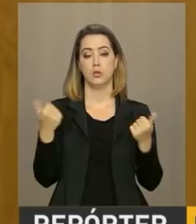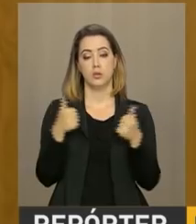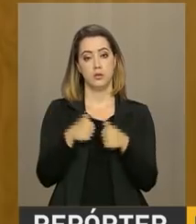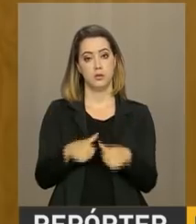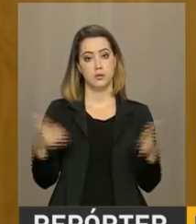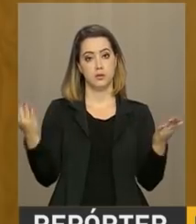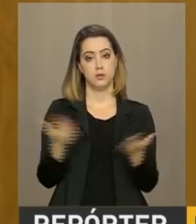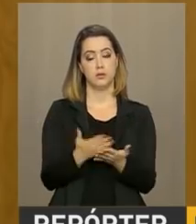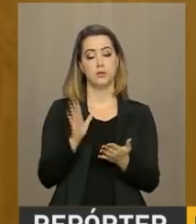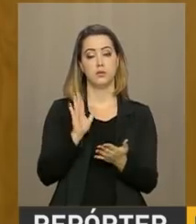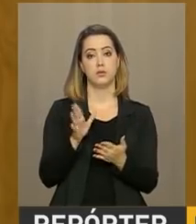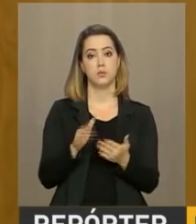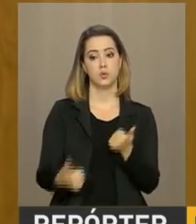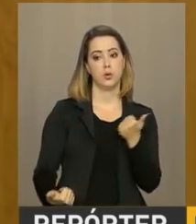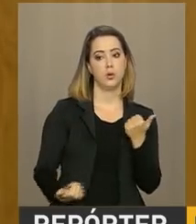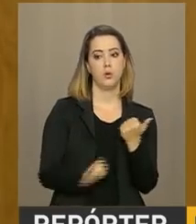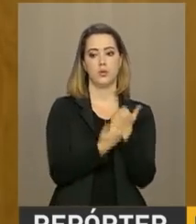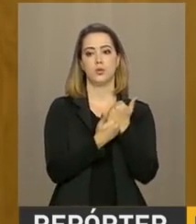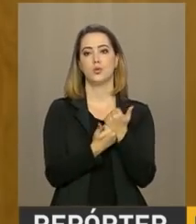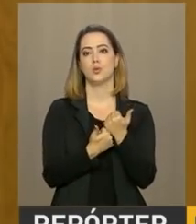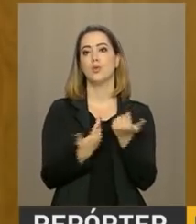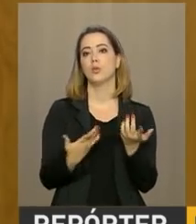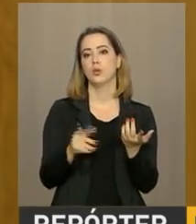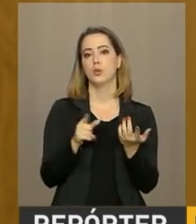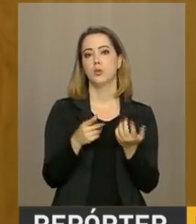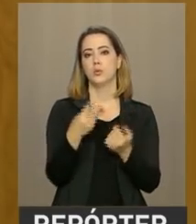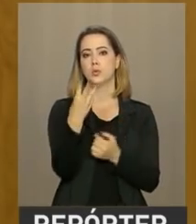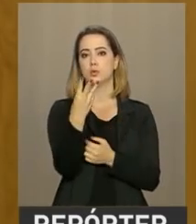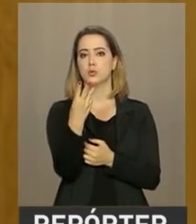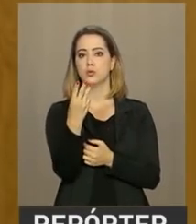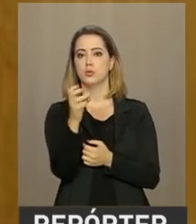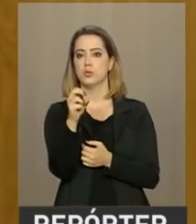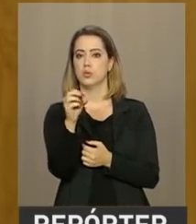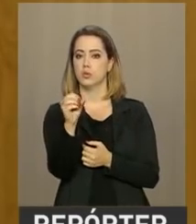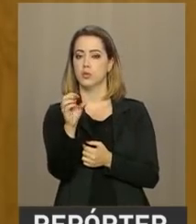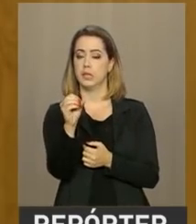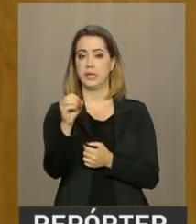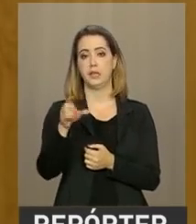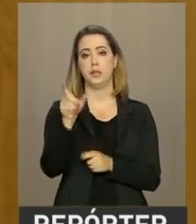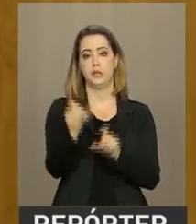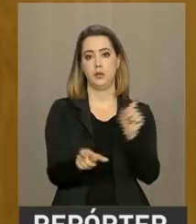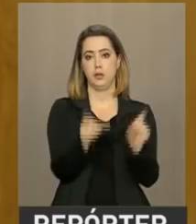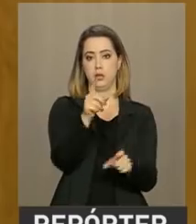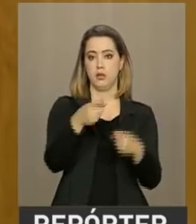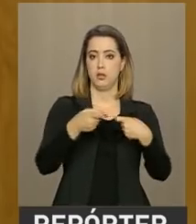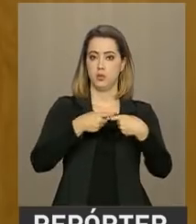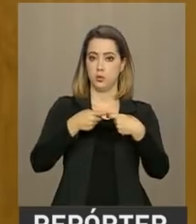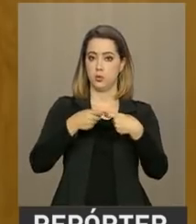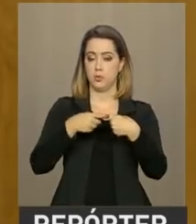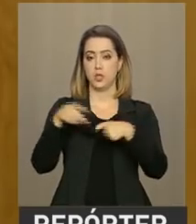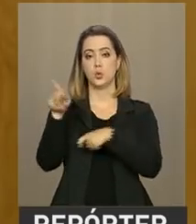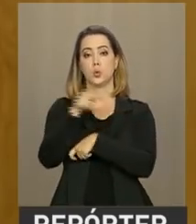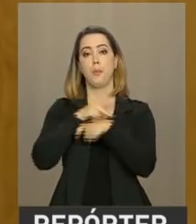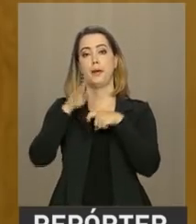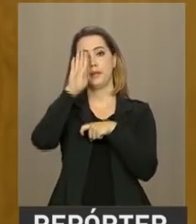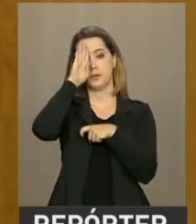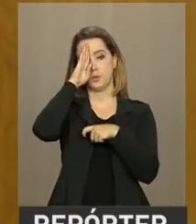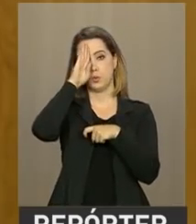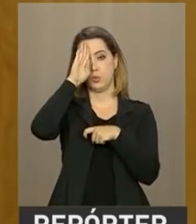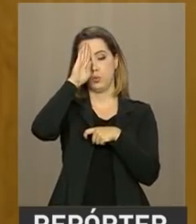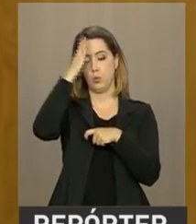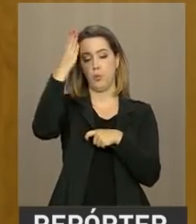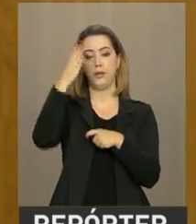anos e retornam à cuba são 3.500 só neste final de ano e escolhemos as vagas mais